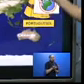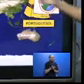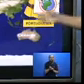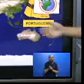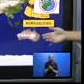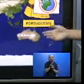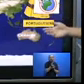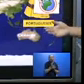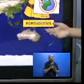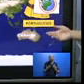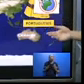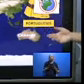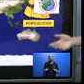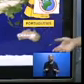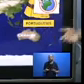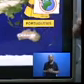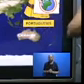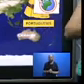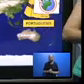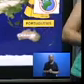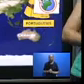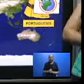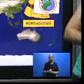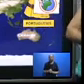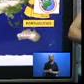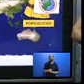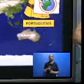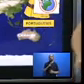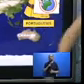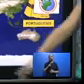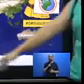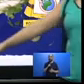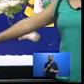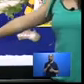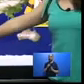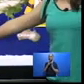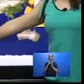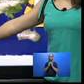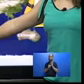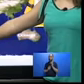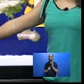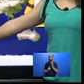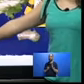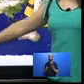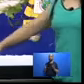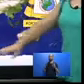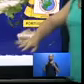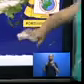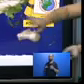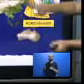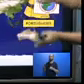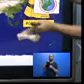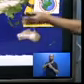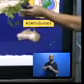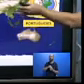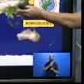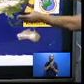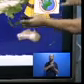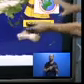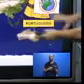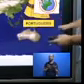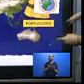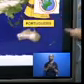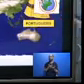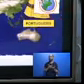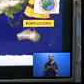lúdica, bem bacana que nós montamos, está tudo na apostila. Olha lá, na página 82. Nós só transformamos